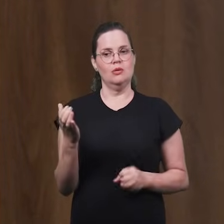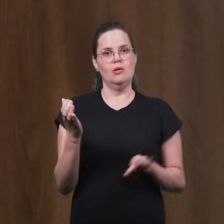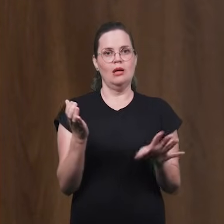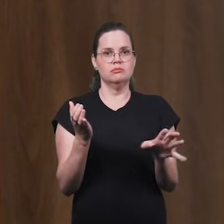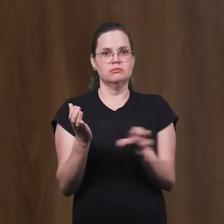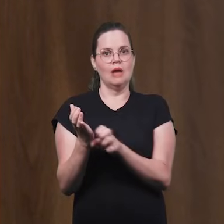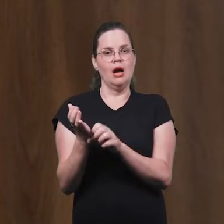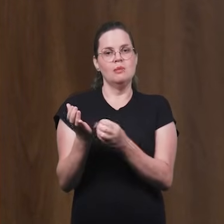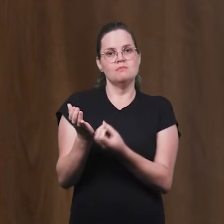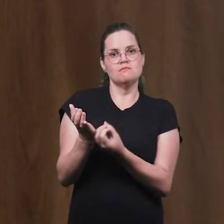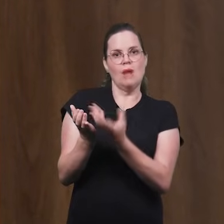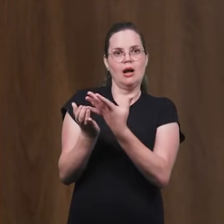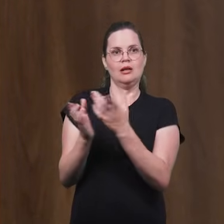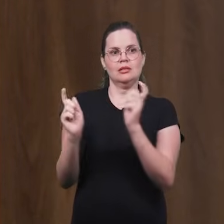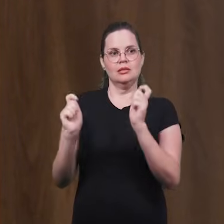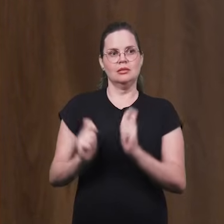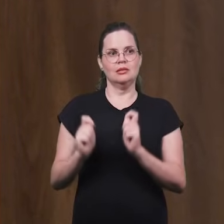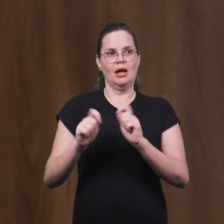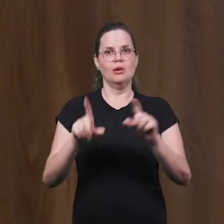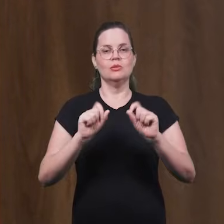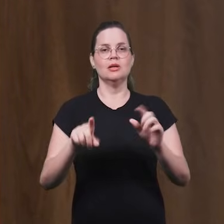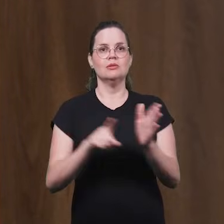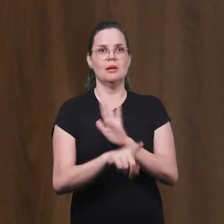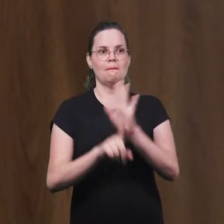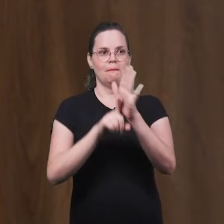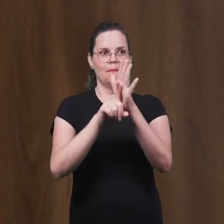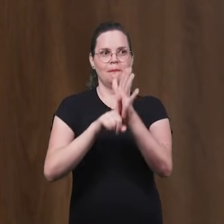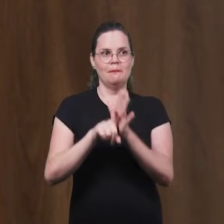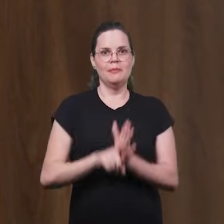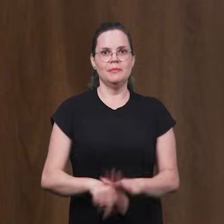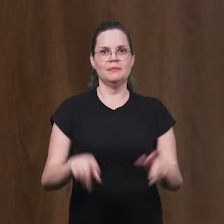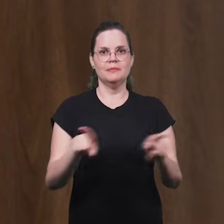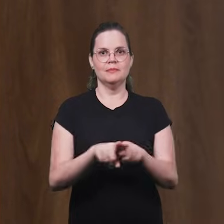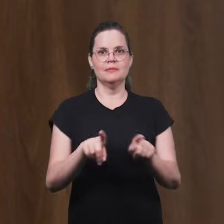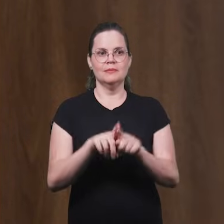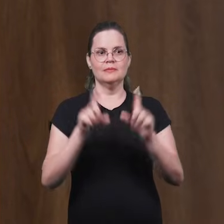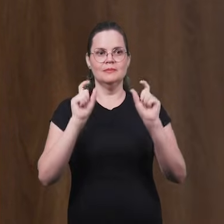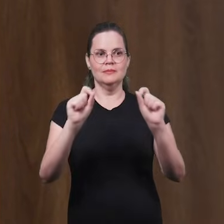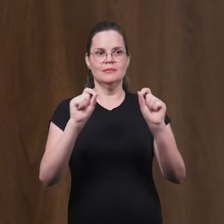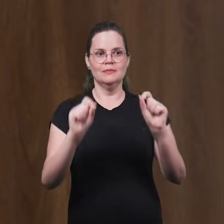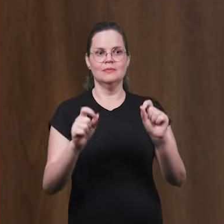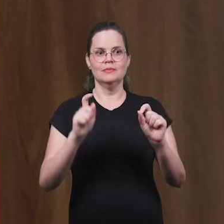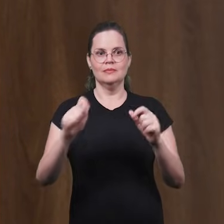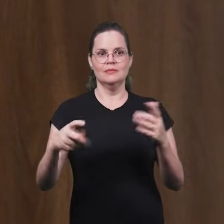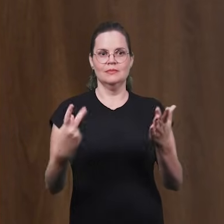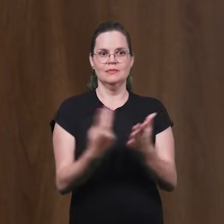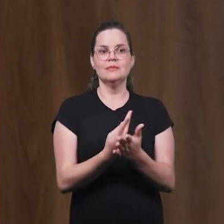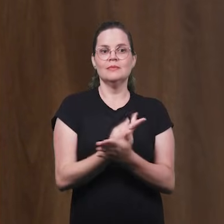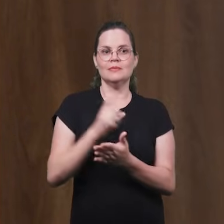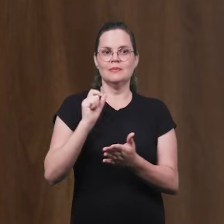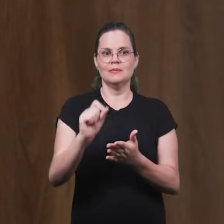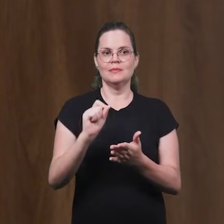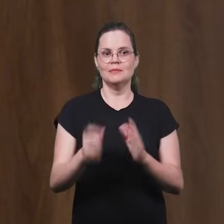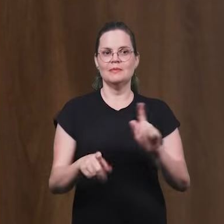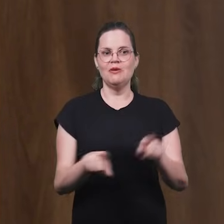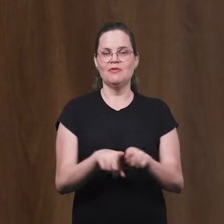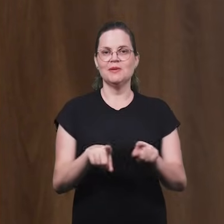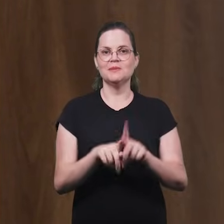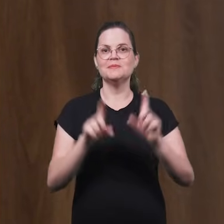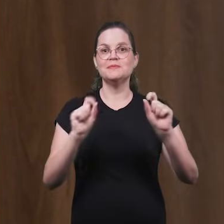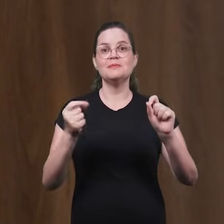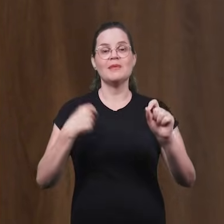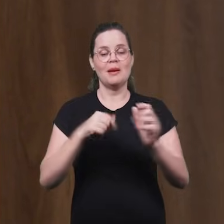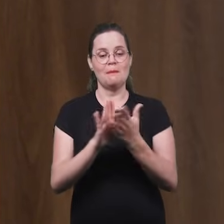esse raciocínio de pesquisar, ele é da vida toda, né, pastor João Carlos? E a Bíblia, ela